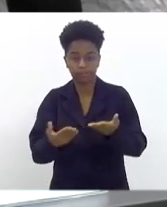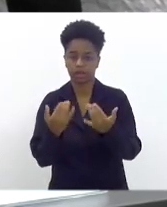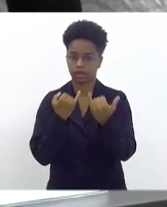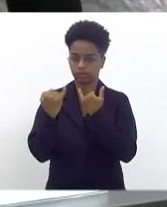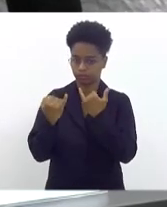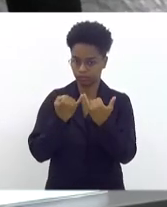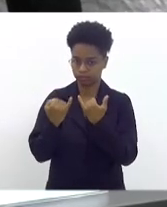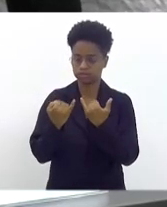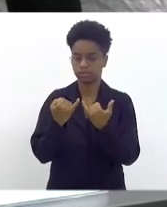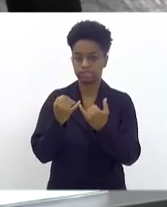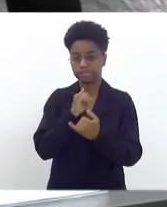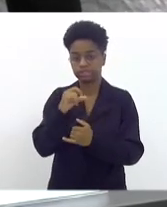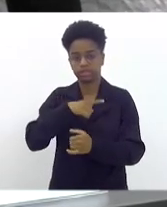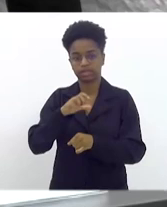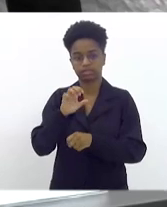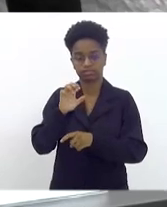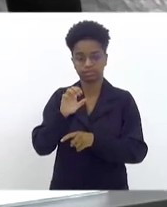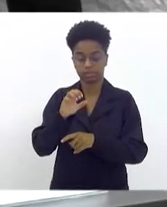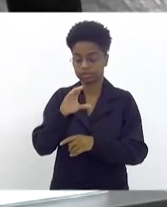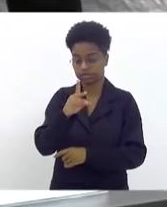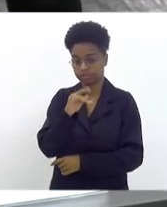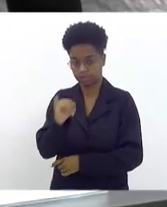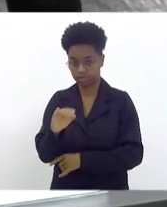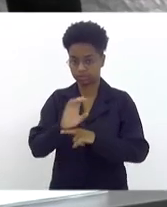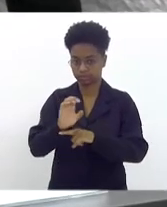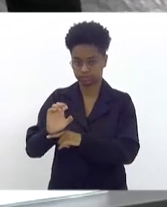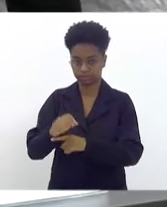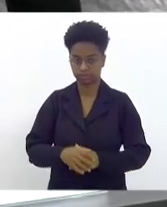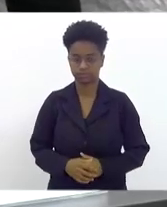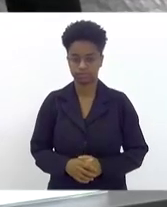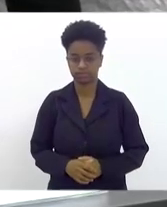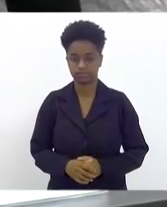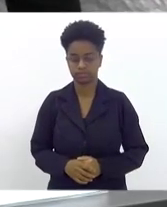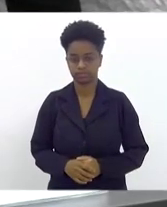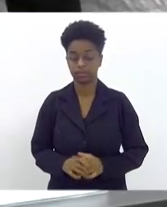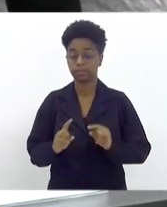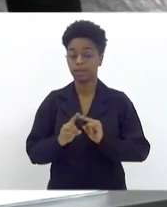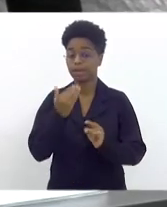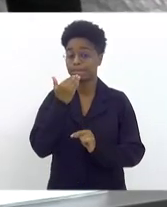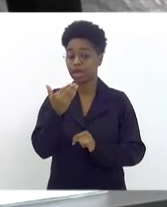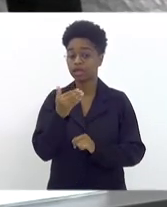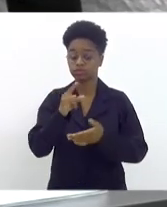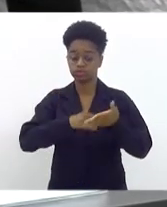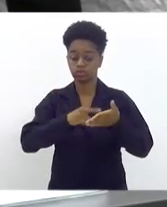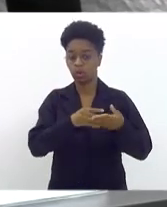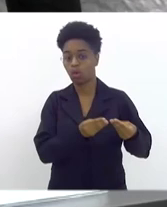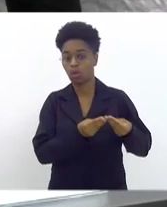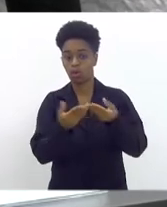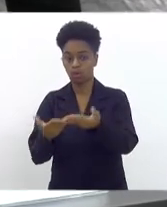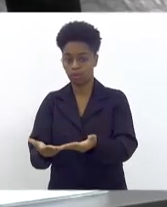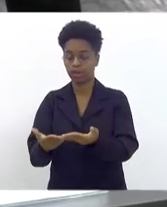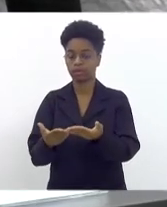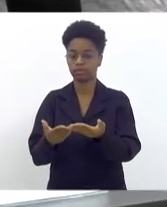informações à CPI estadual, né? Ele só pede que o requerimento para quebra do sigilo deva